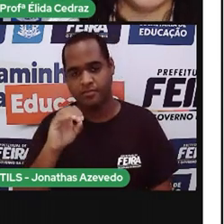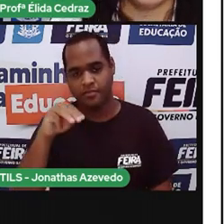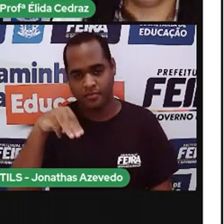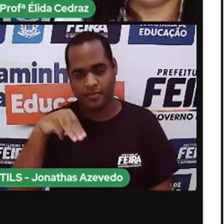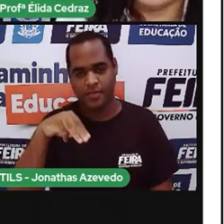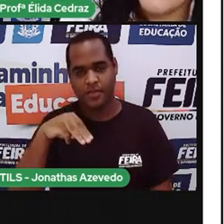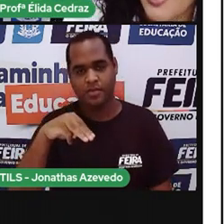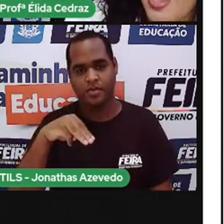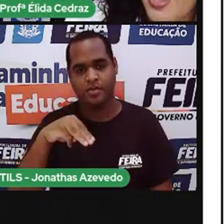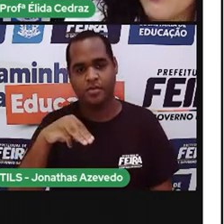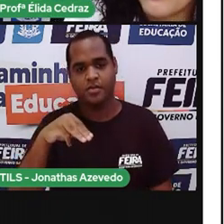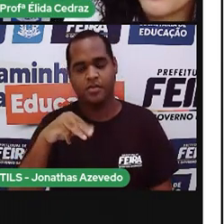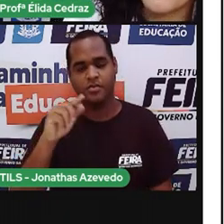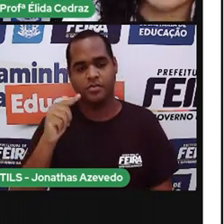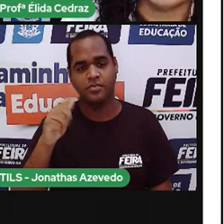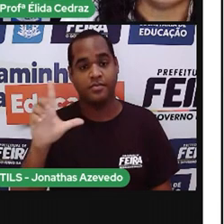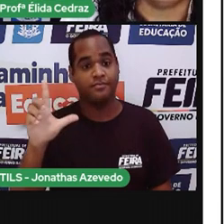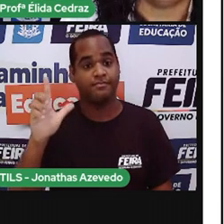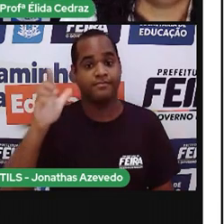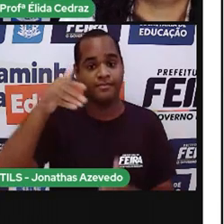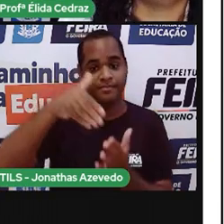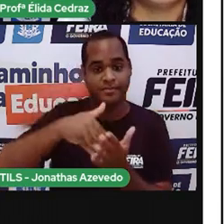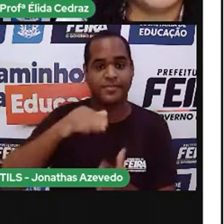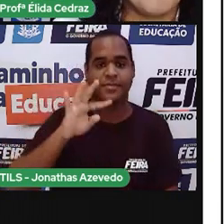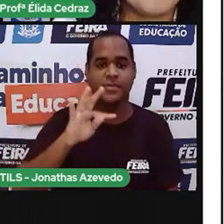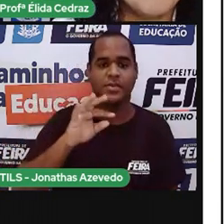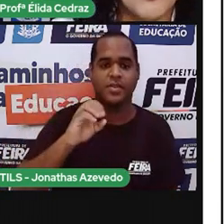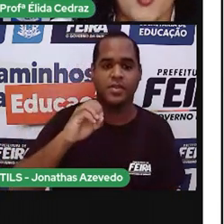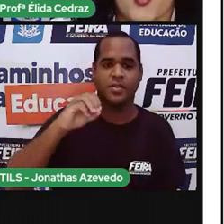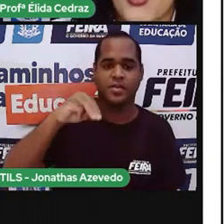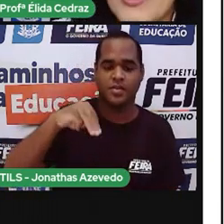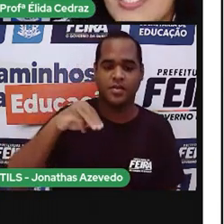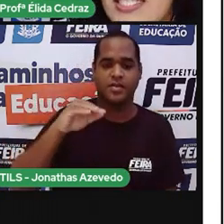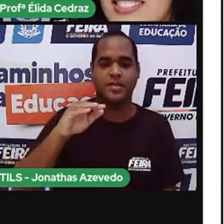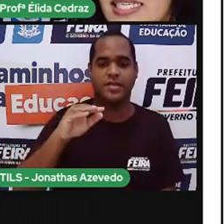tamborim. E a última,